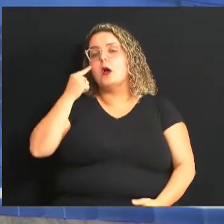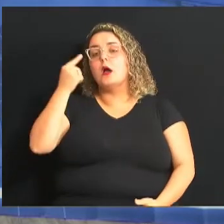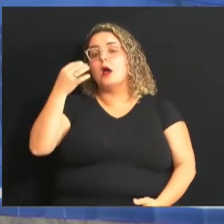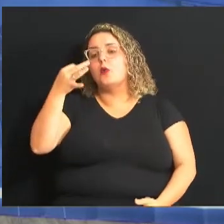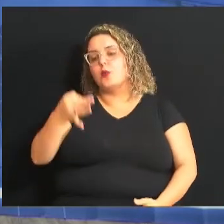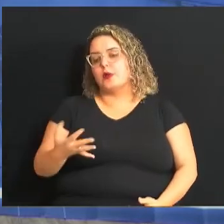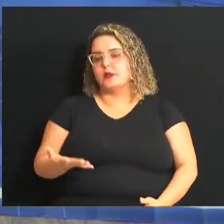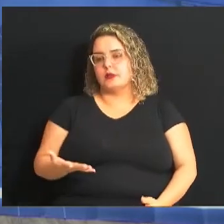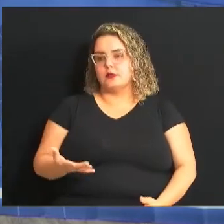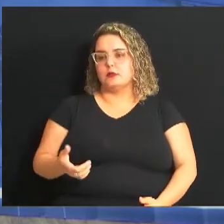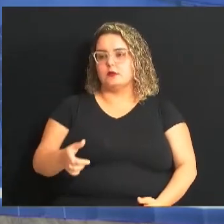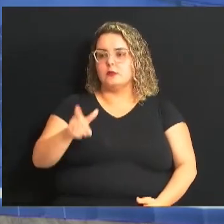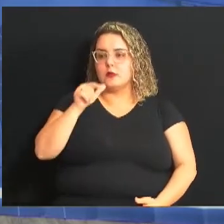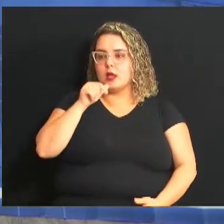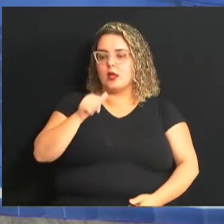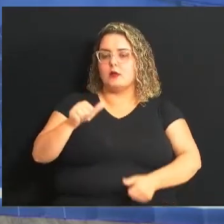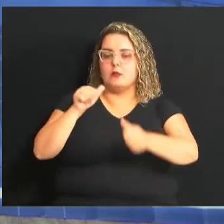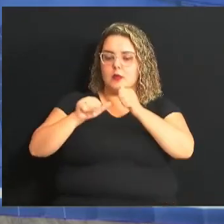se hidratar?